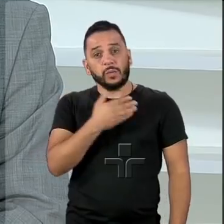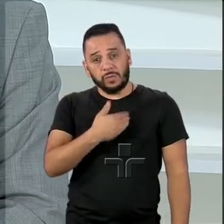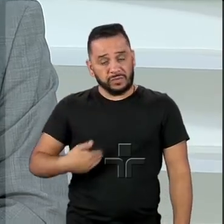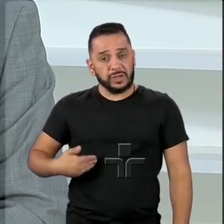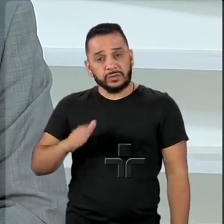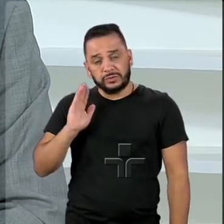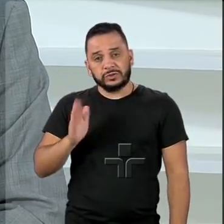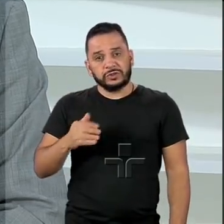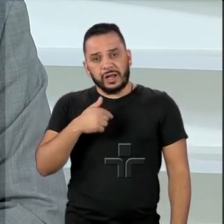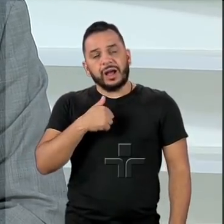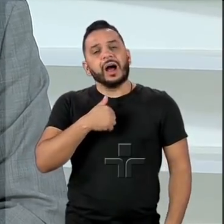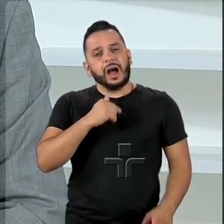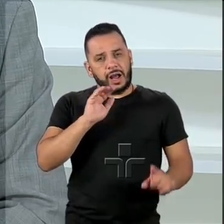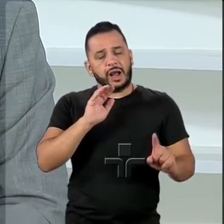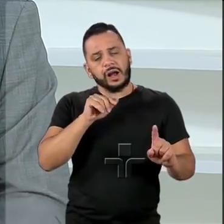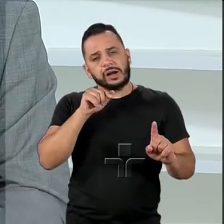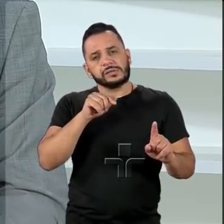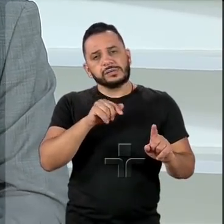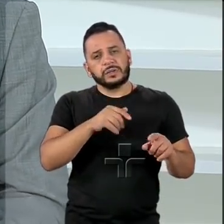aquele sujeito como